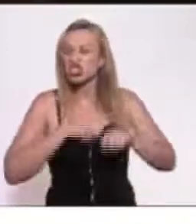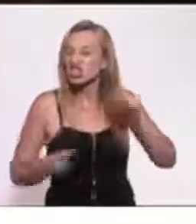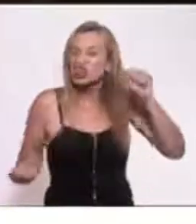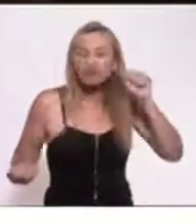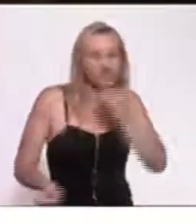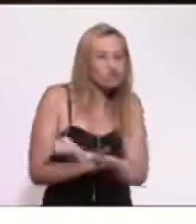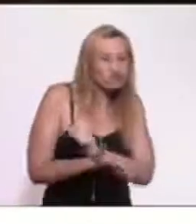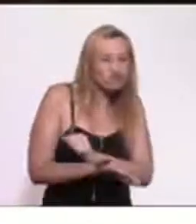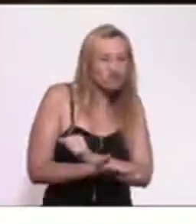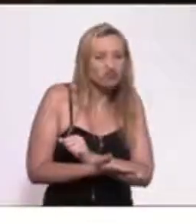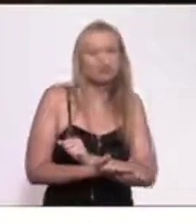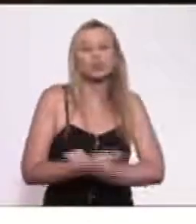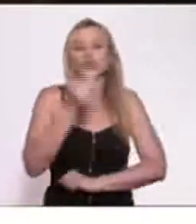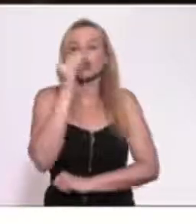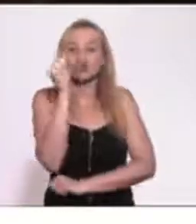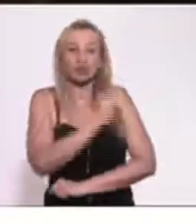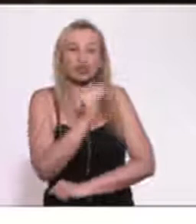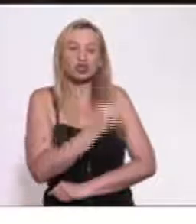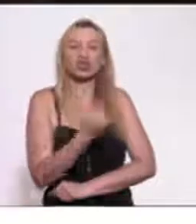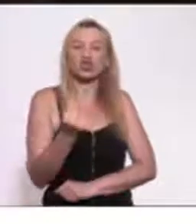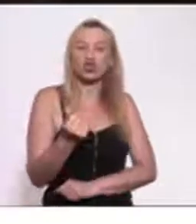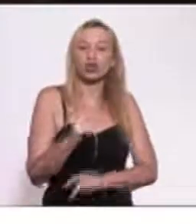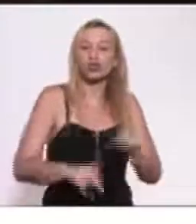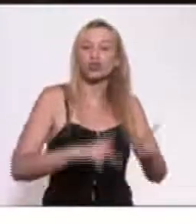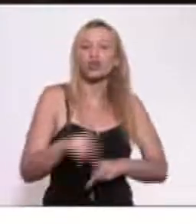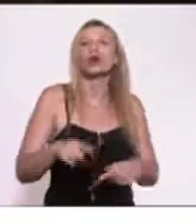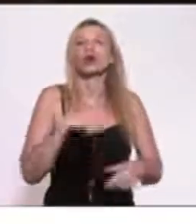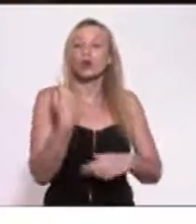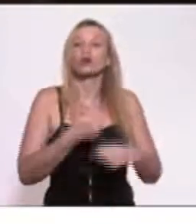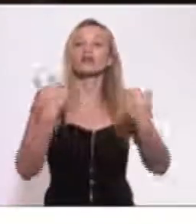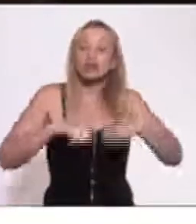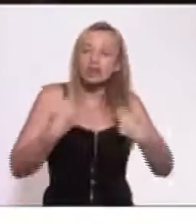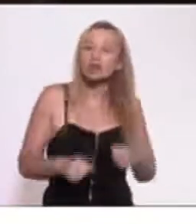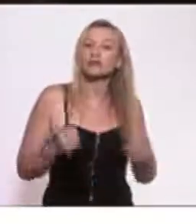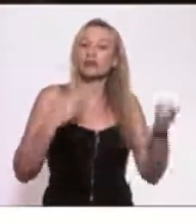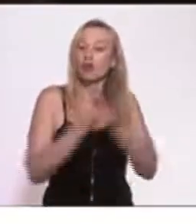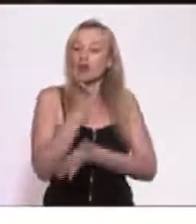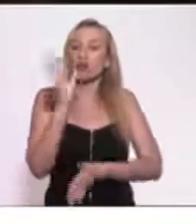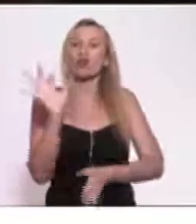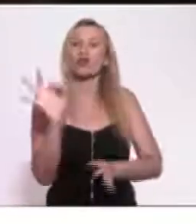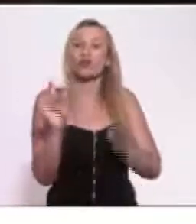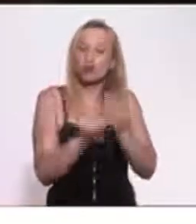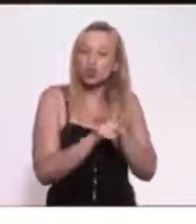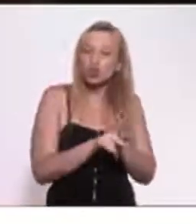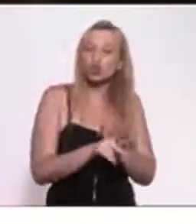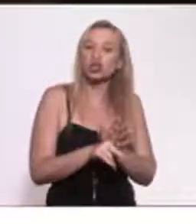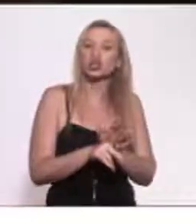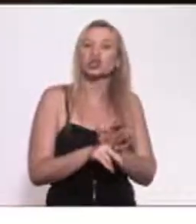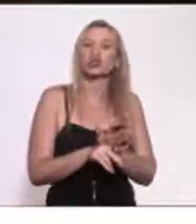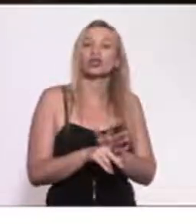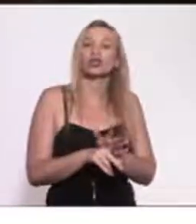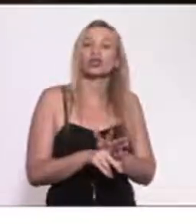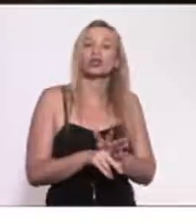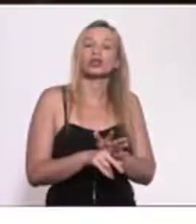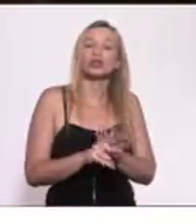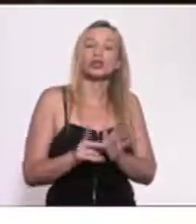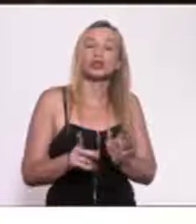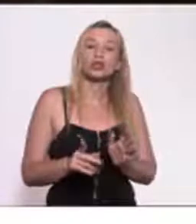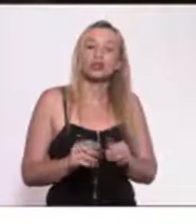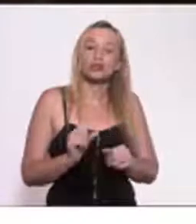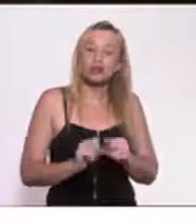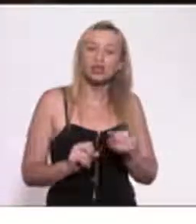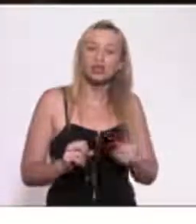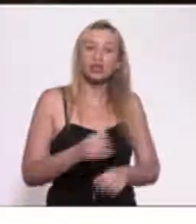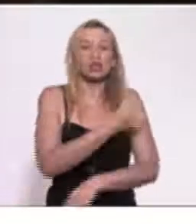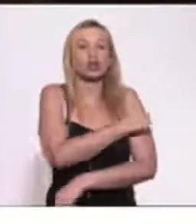com descaso com o dinheiro público. Precisamos aprovar esse projeto e manter o Rio em estado de calamidade financeira